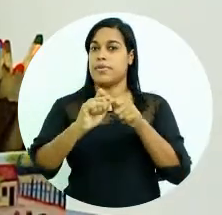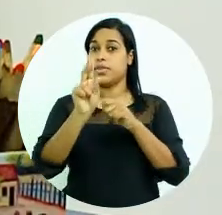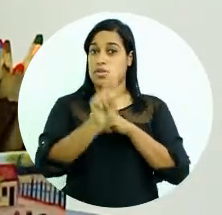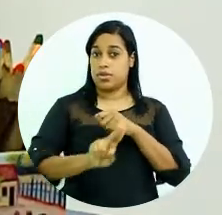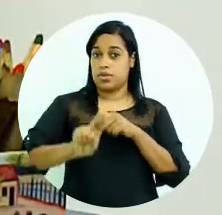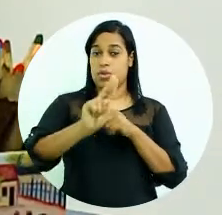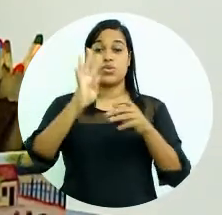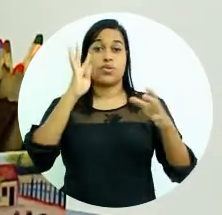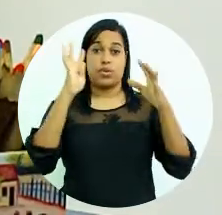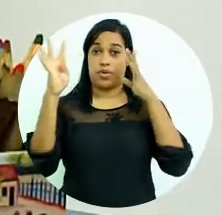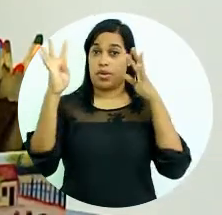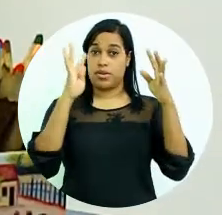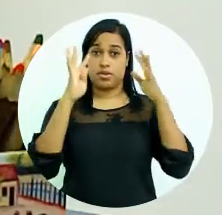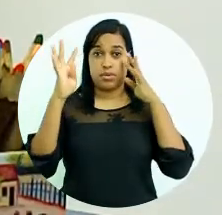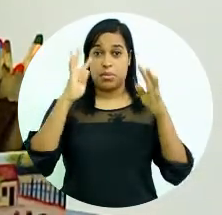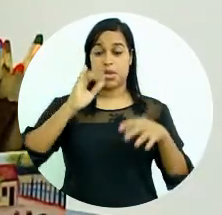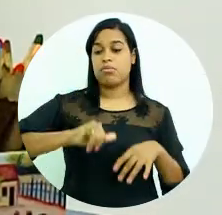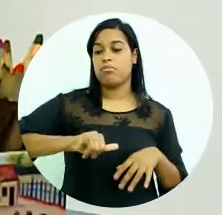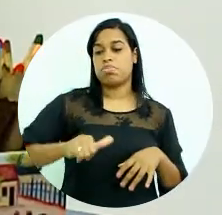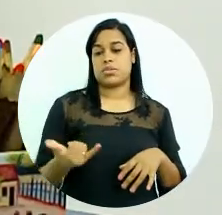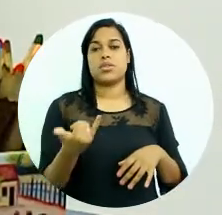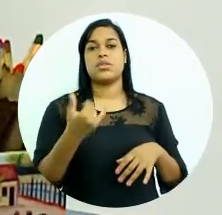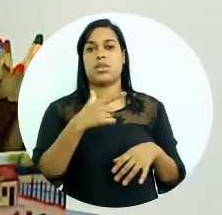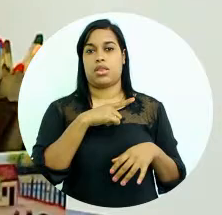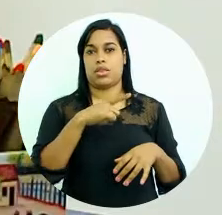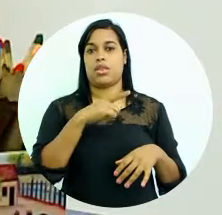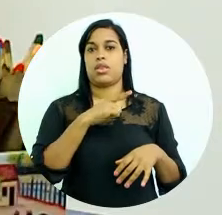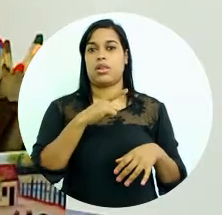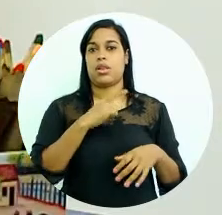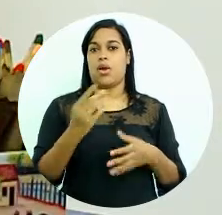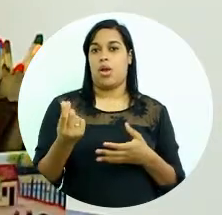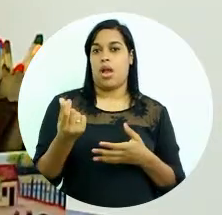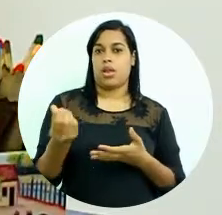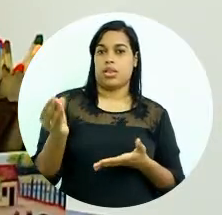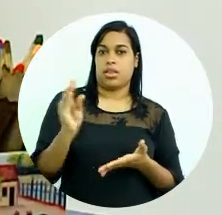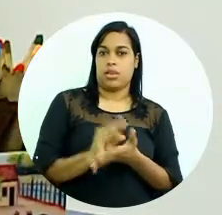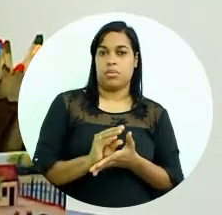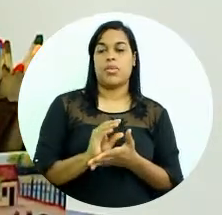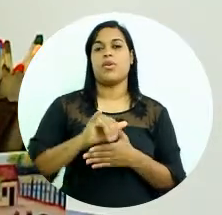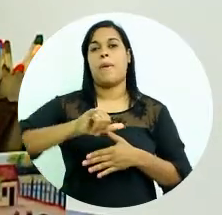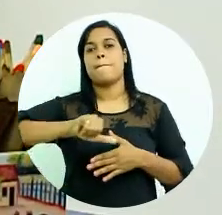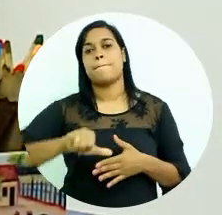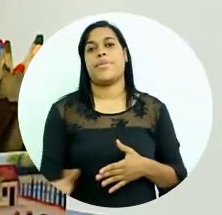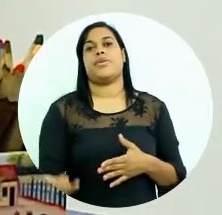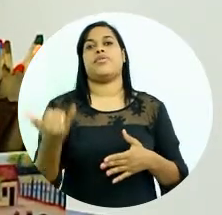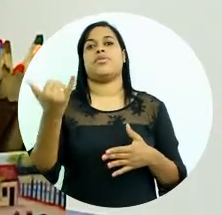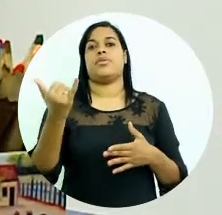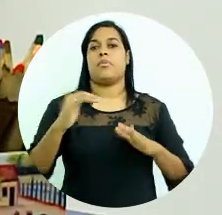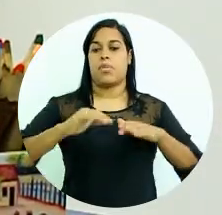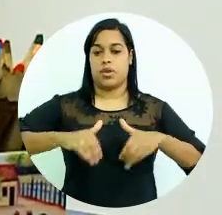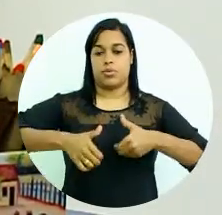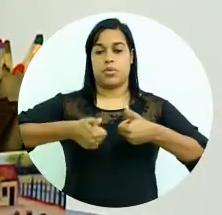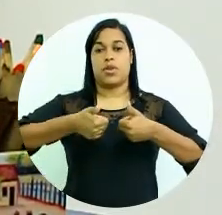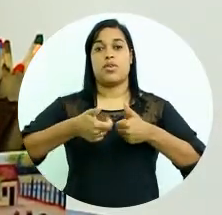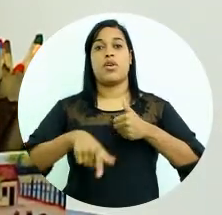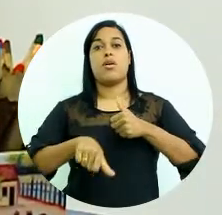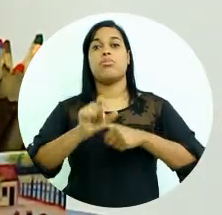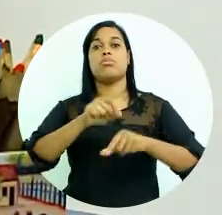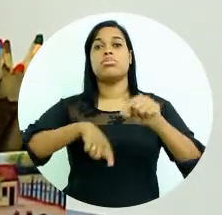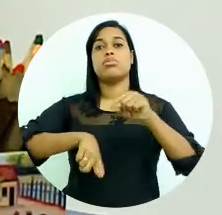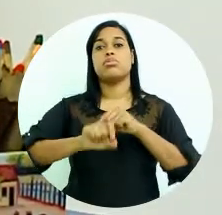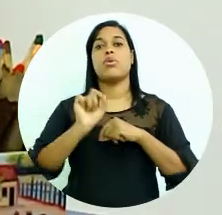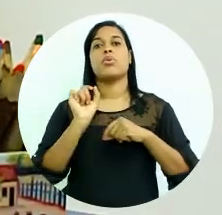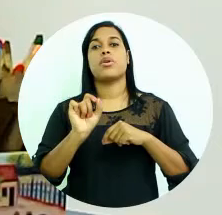decisão, fazendo uso de conhecimentos para ter um rendimento mais adiante, um aproveitamento mais adiante,